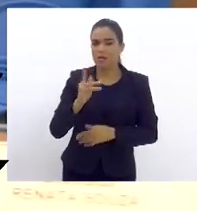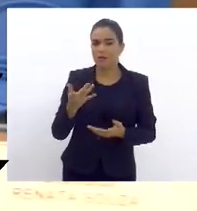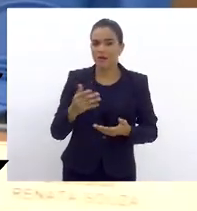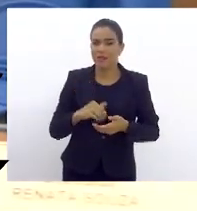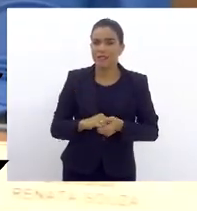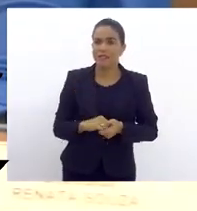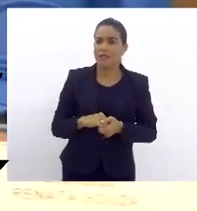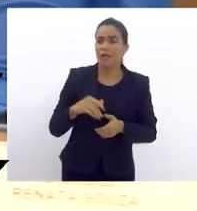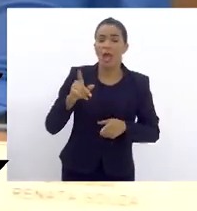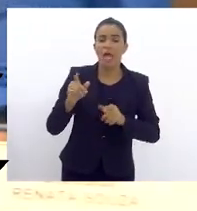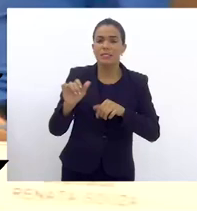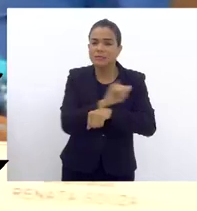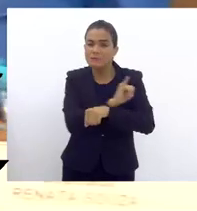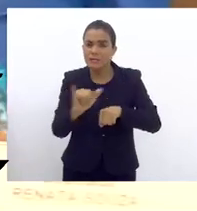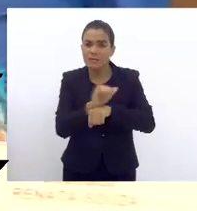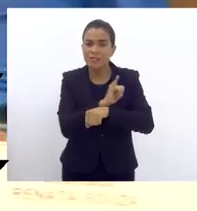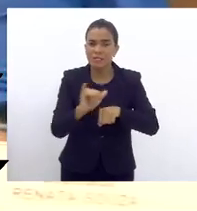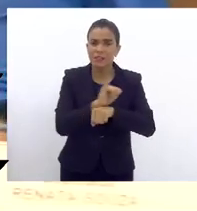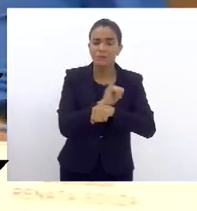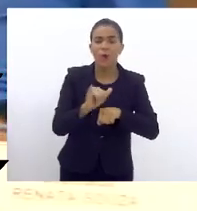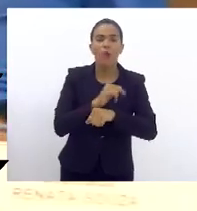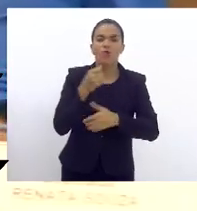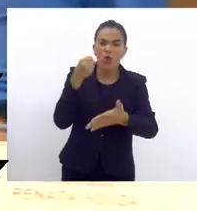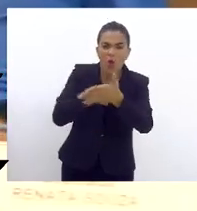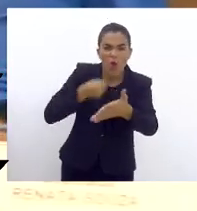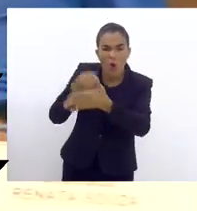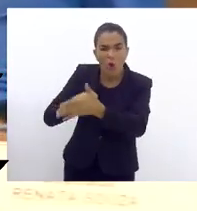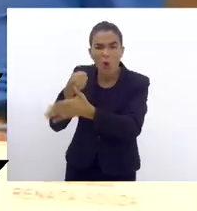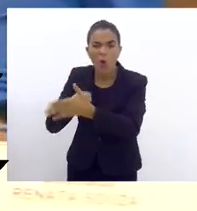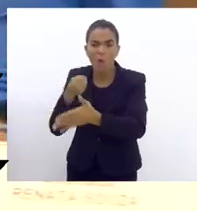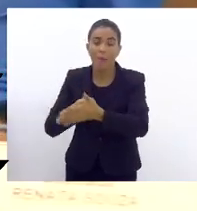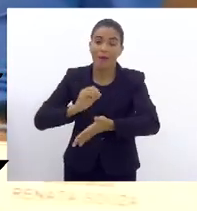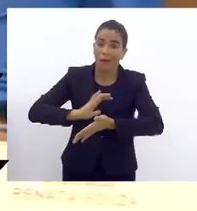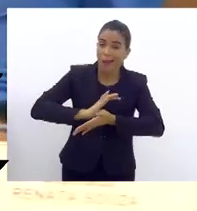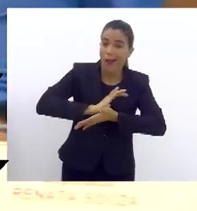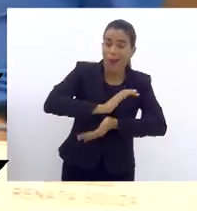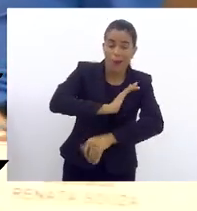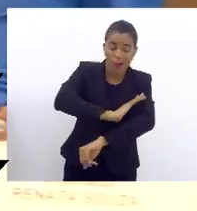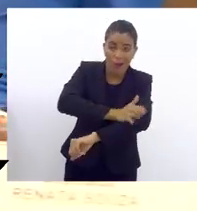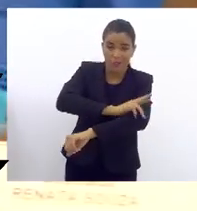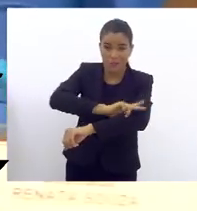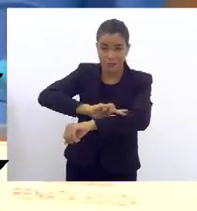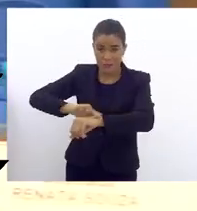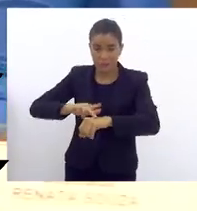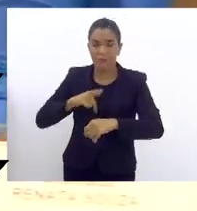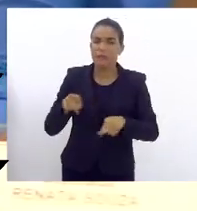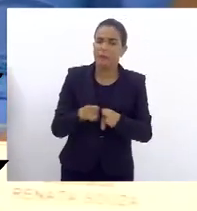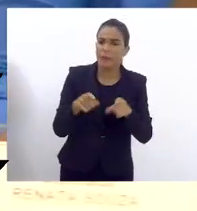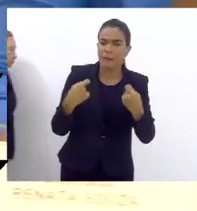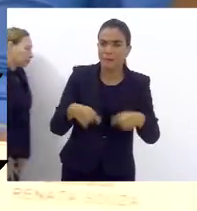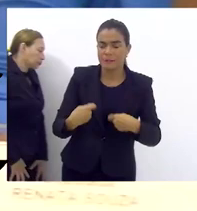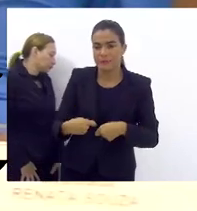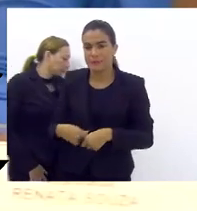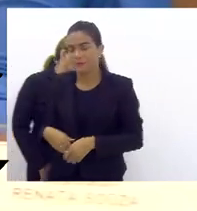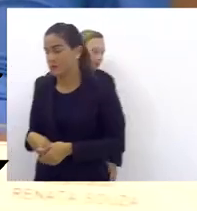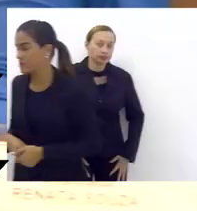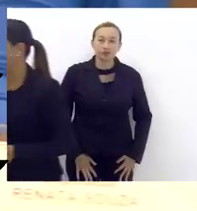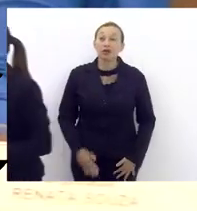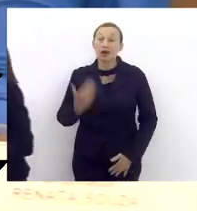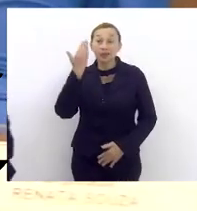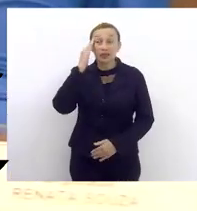ampliação desses mecanismos de combate né o racismo de denúncia é preciso também entender os nossos